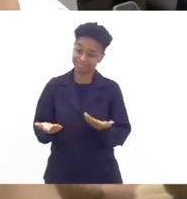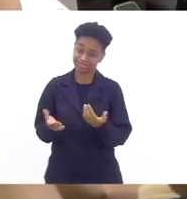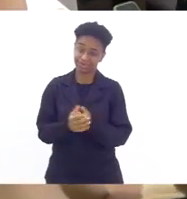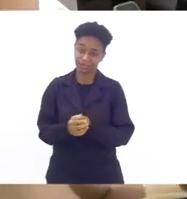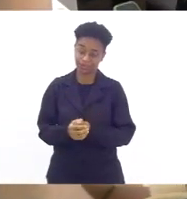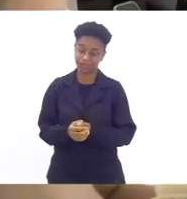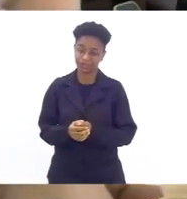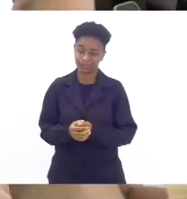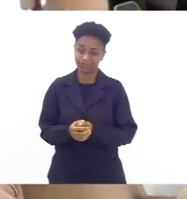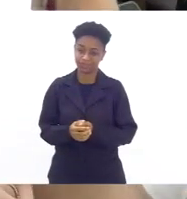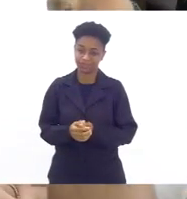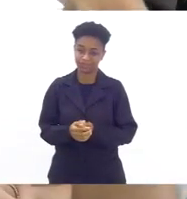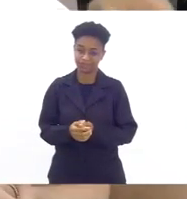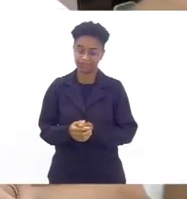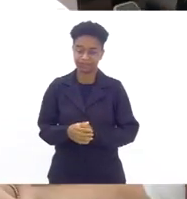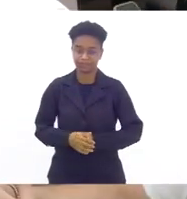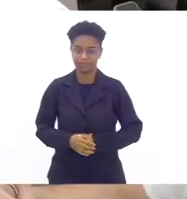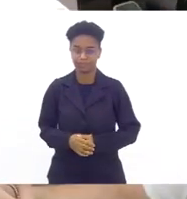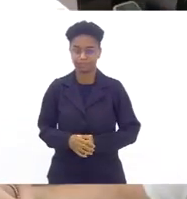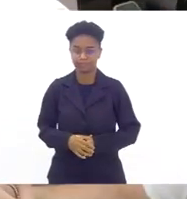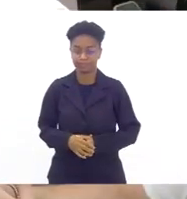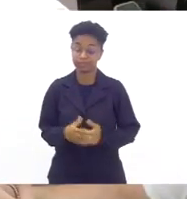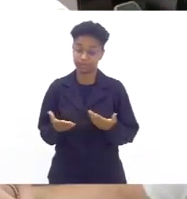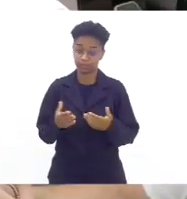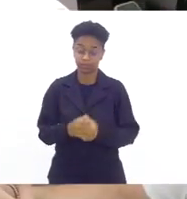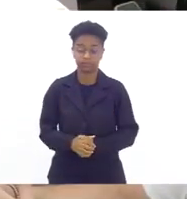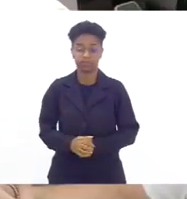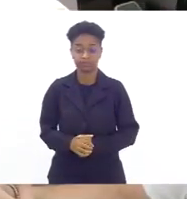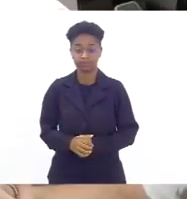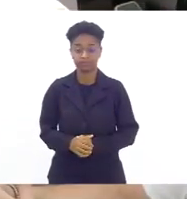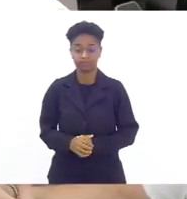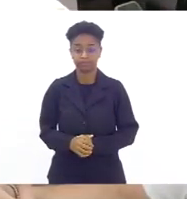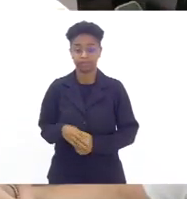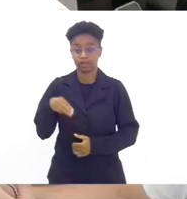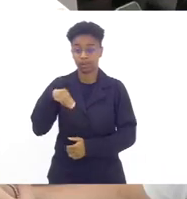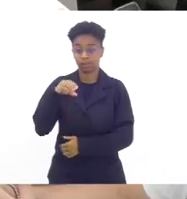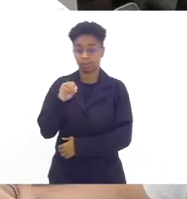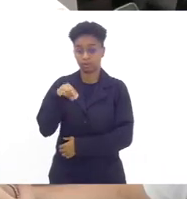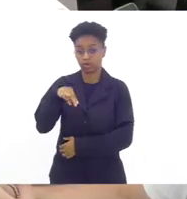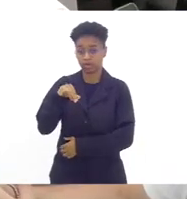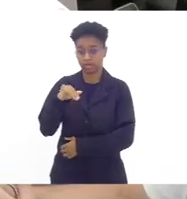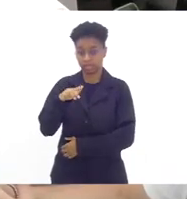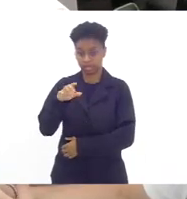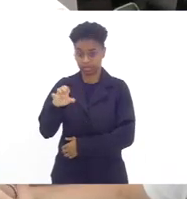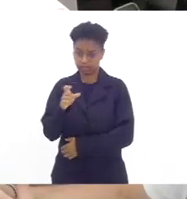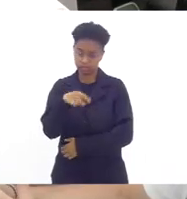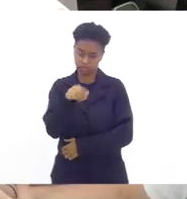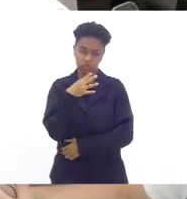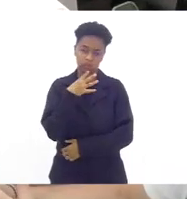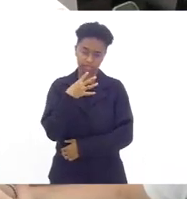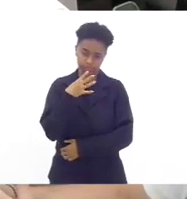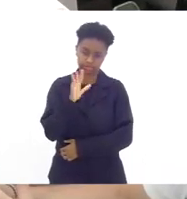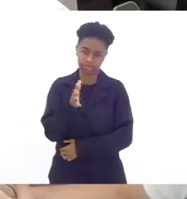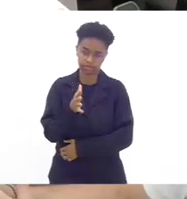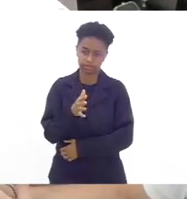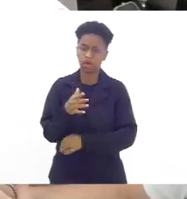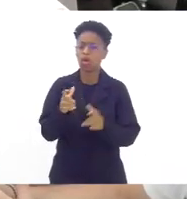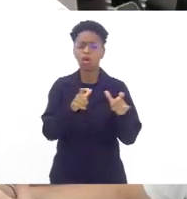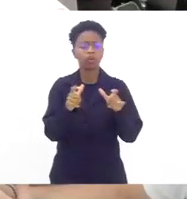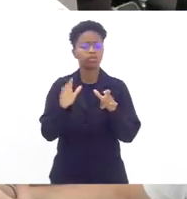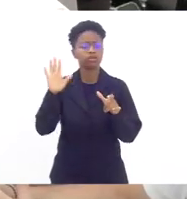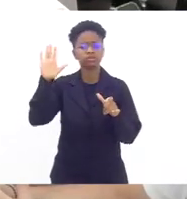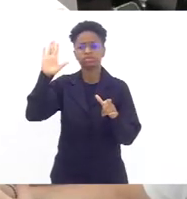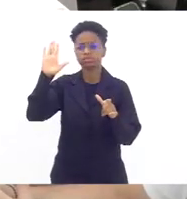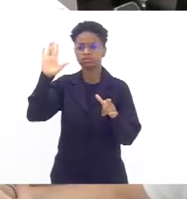então bom a Monique Prado que todos aqui conhecem Cadê a Monique Prado